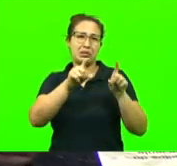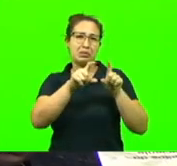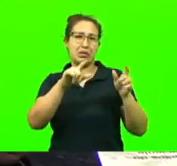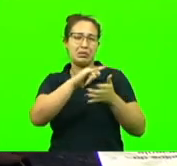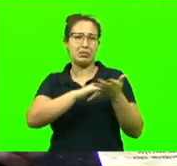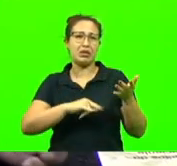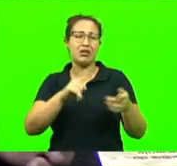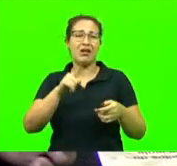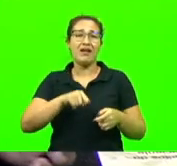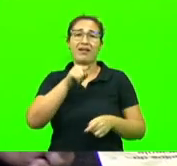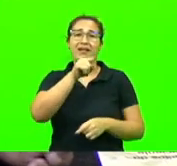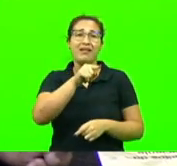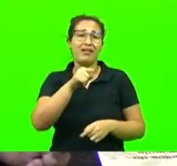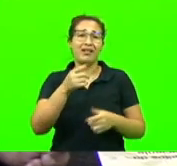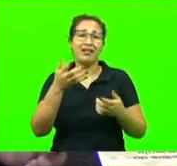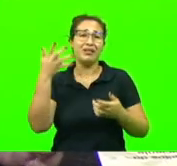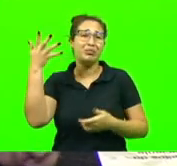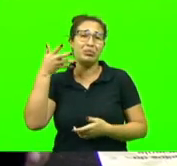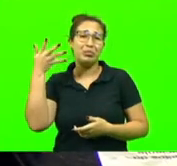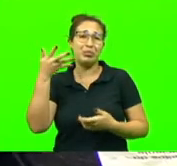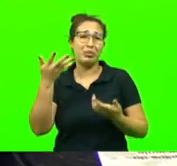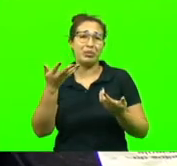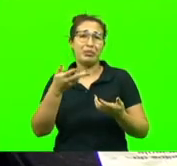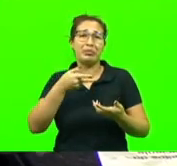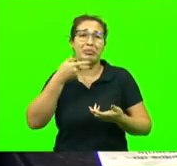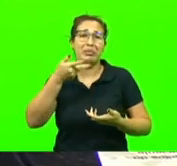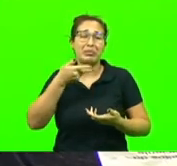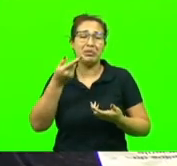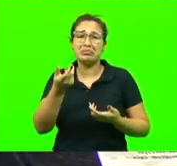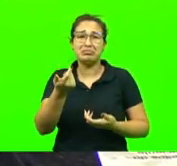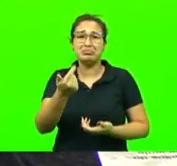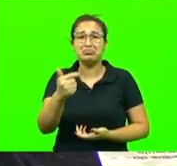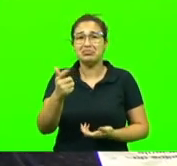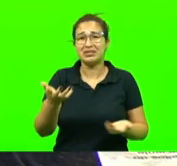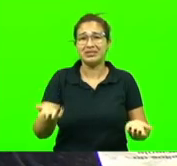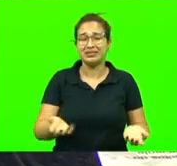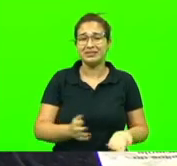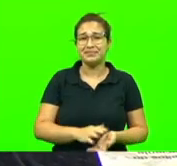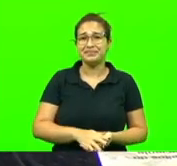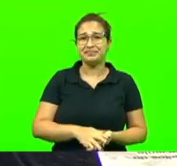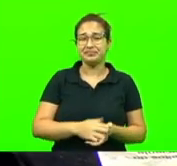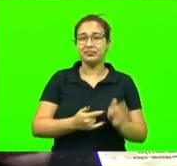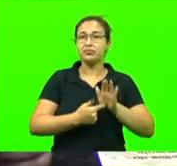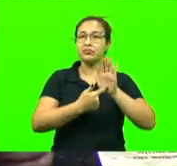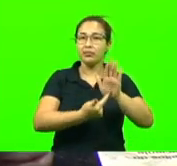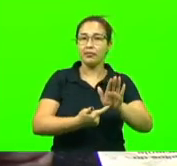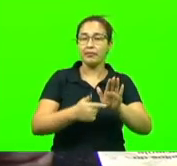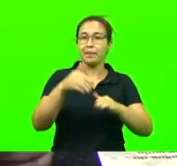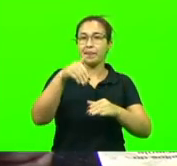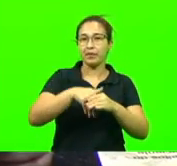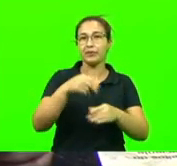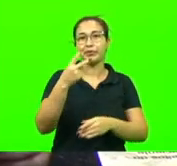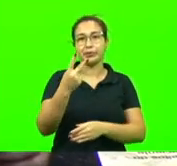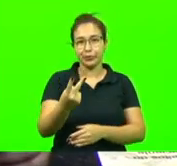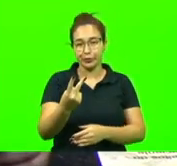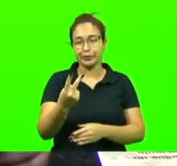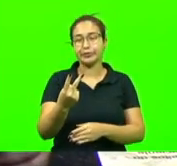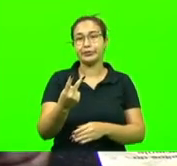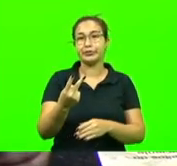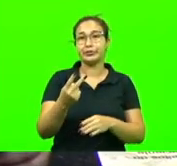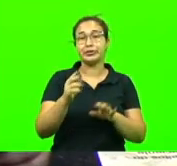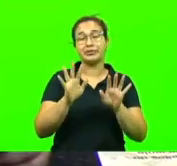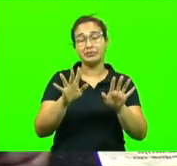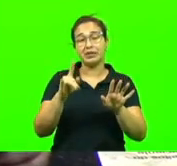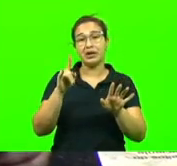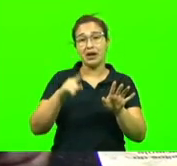daquele sujeito que não tem discurso. Né? Ele está se agarrando àquilo que vai. A indicação do voto 2 com o Gessé, obviamente... Tá, mas é muito